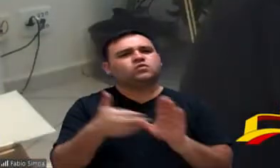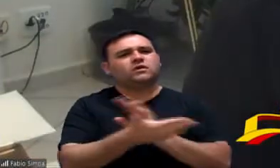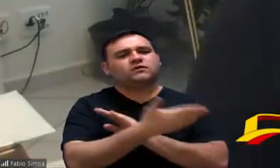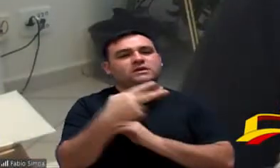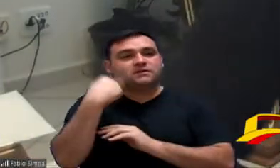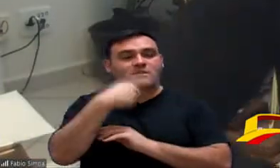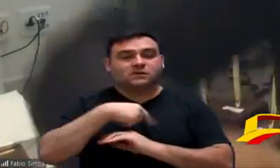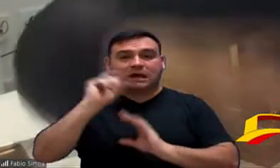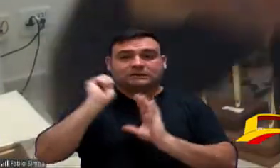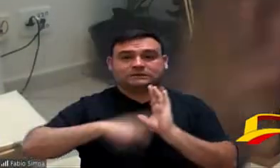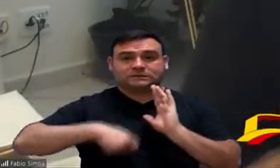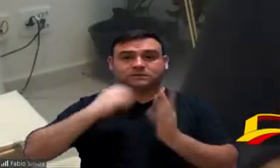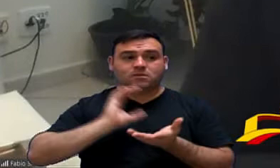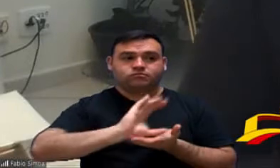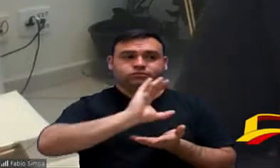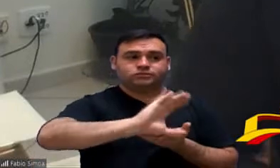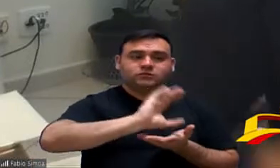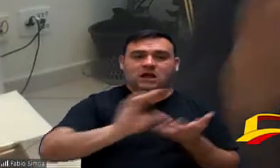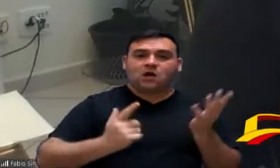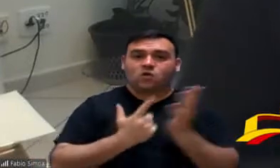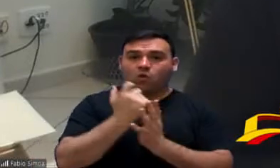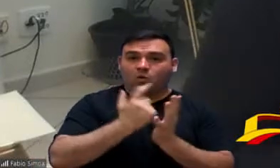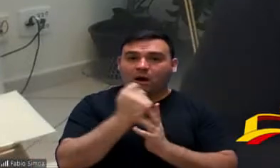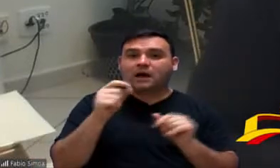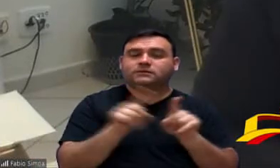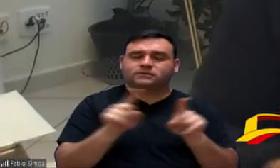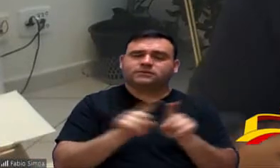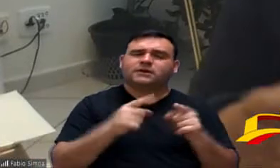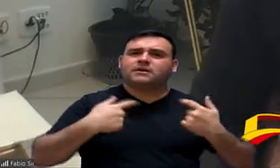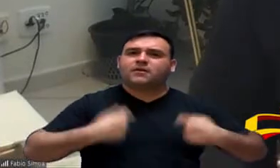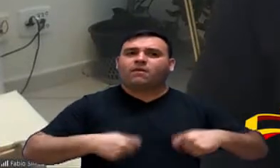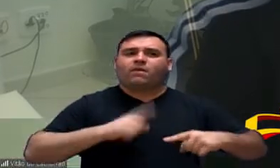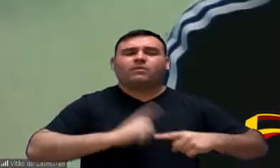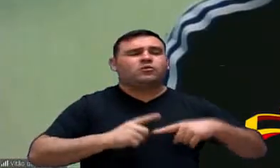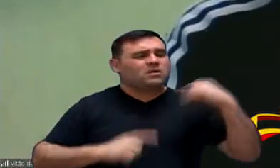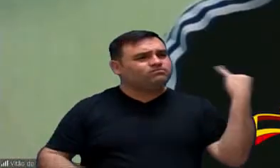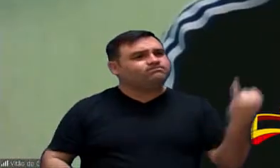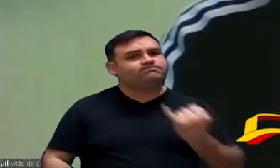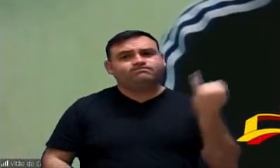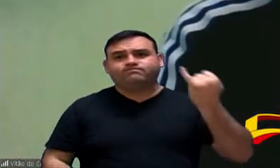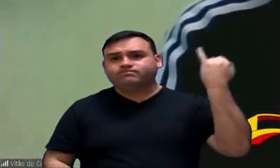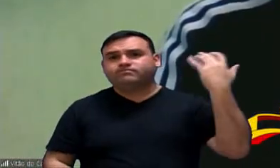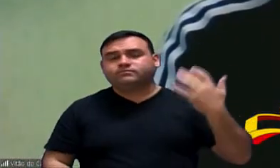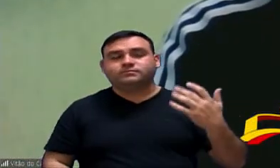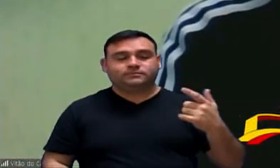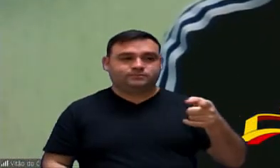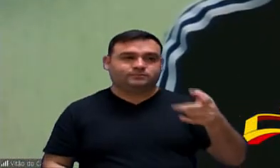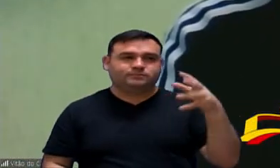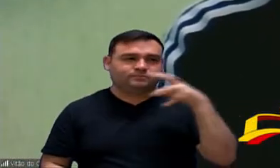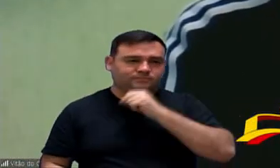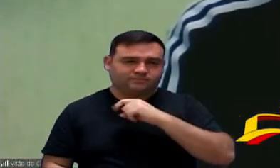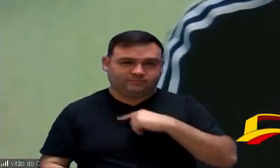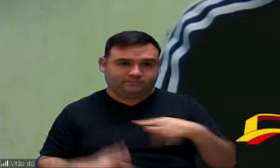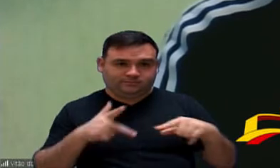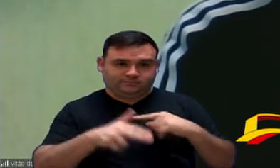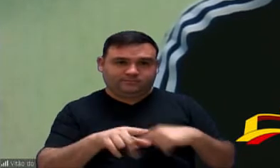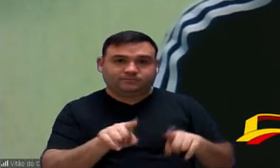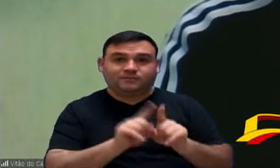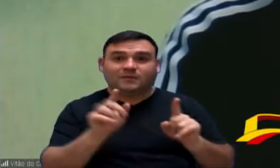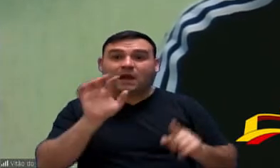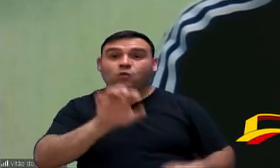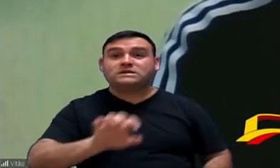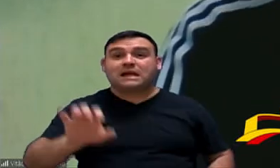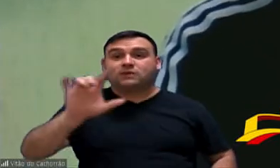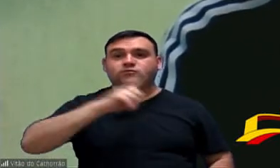impositivas, para a gente comprar esses materiais, entrar também, porque muito é importante. Muito bem, Simoa. vou ser breve, só que isso aí tem bastante no